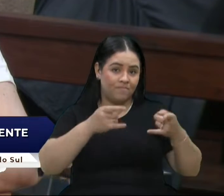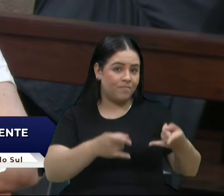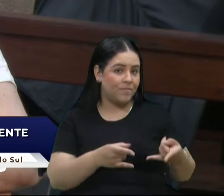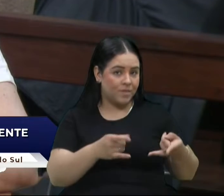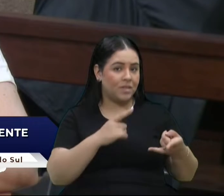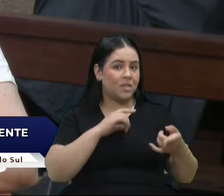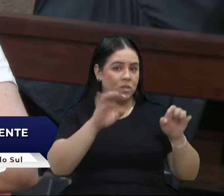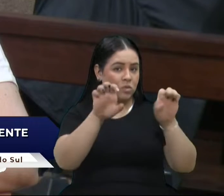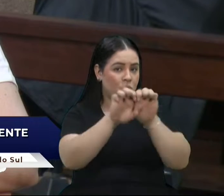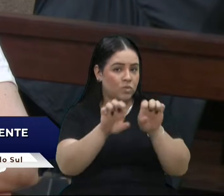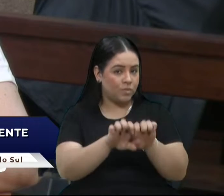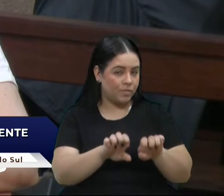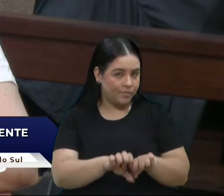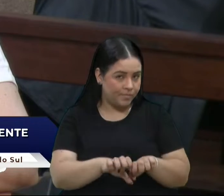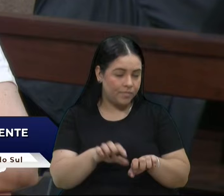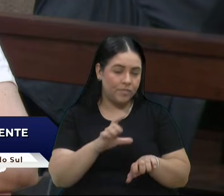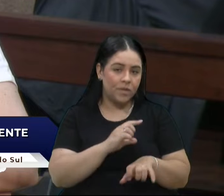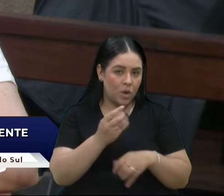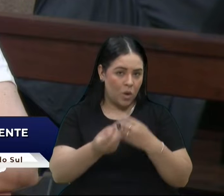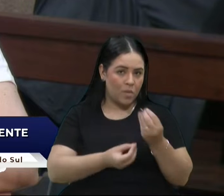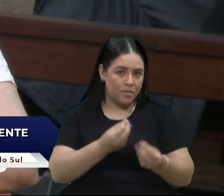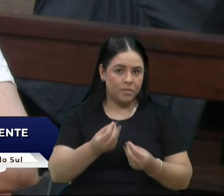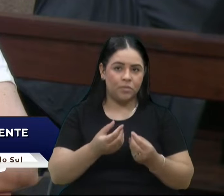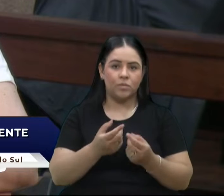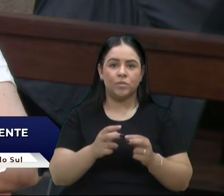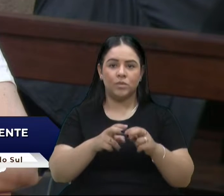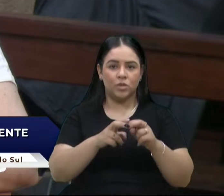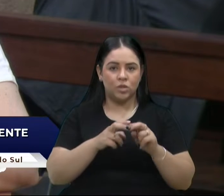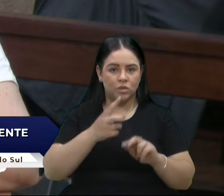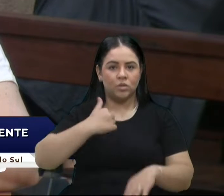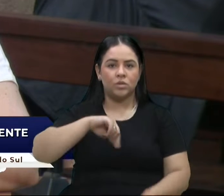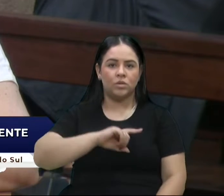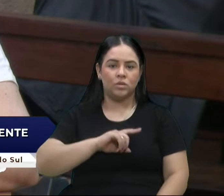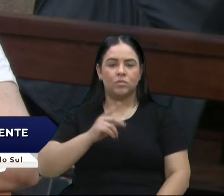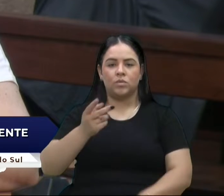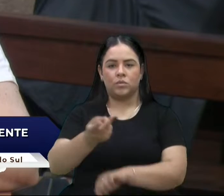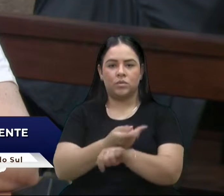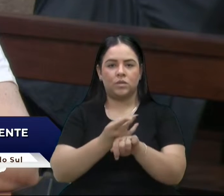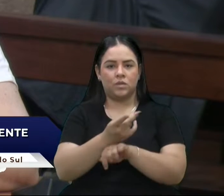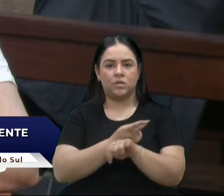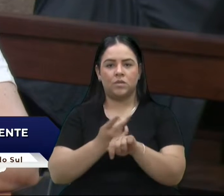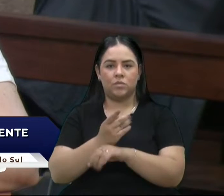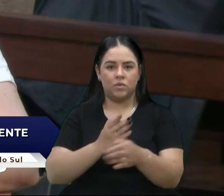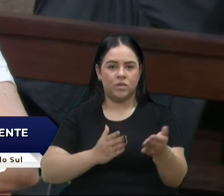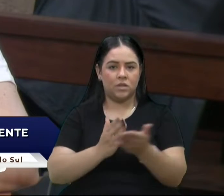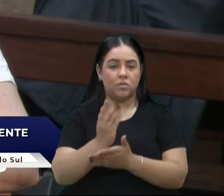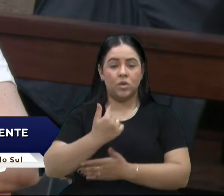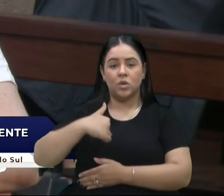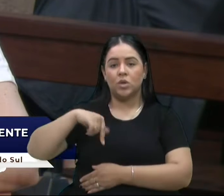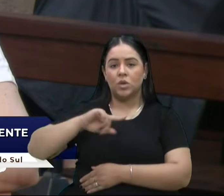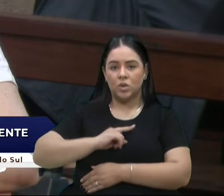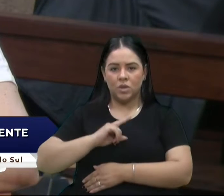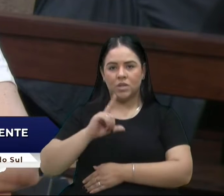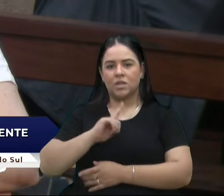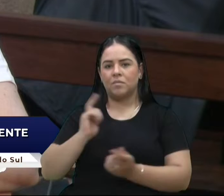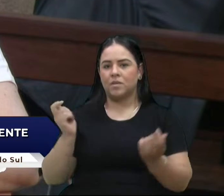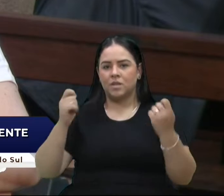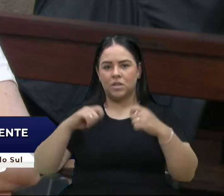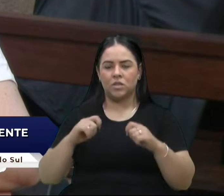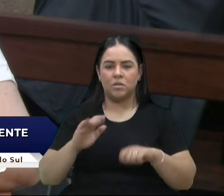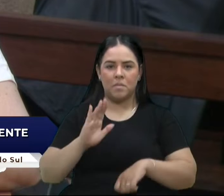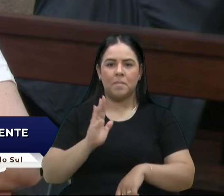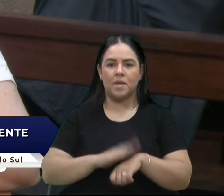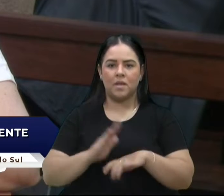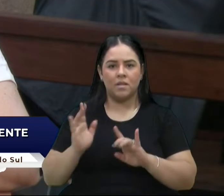de estrutura e de condições. Então, por isso que a gente buscou essas habilitações. E a gente tem capacidade de aumentar